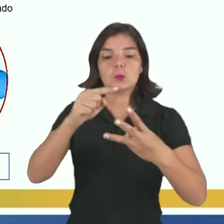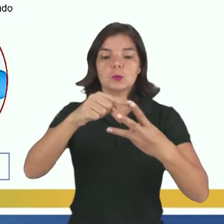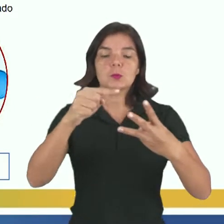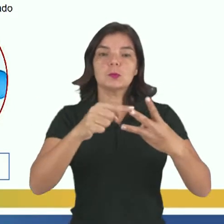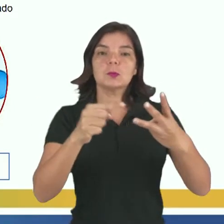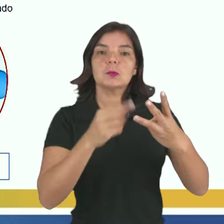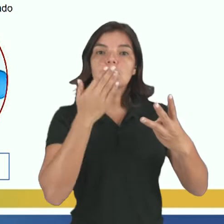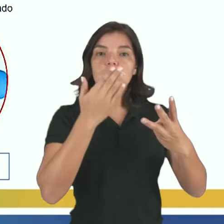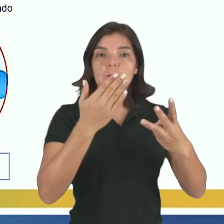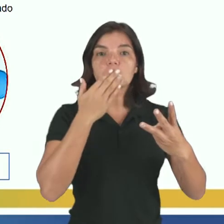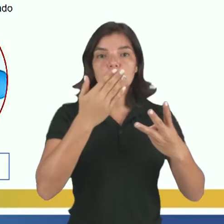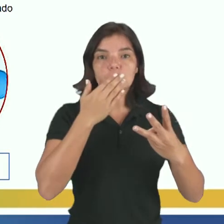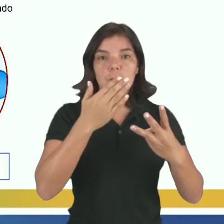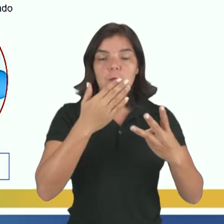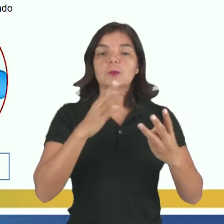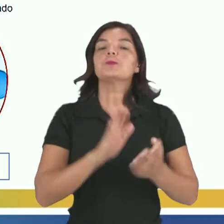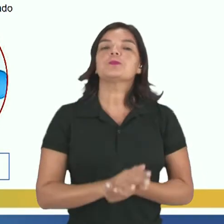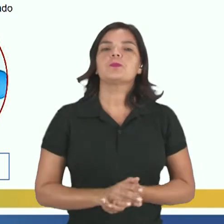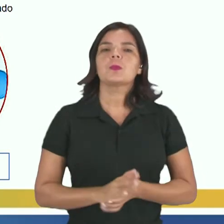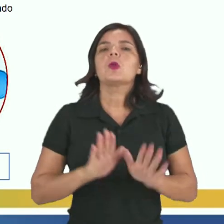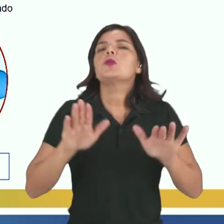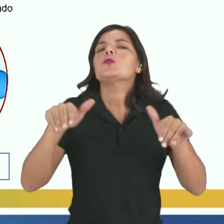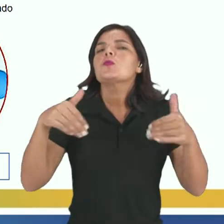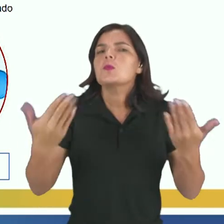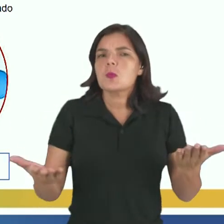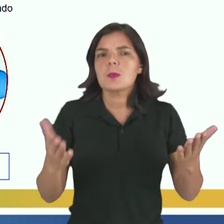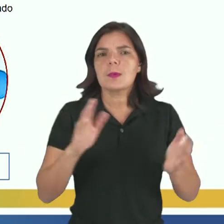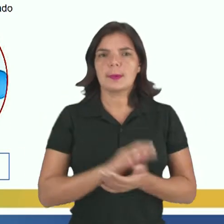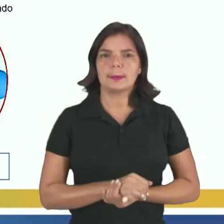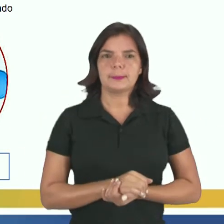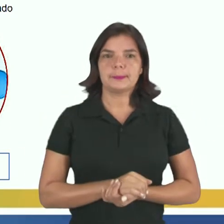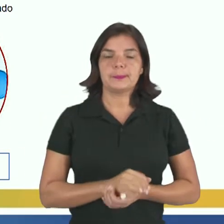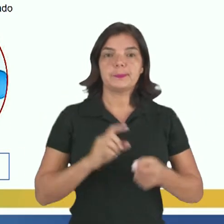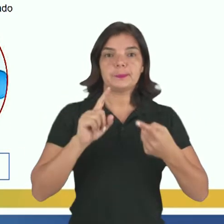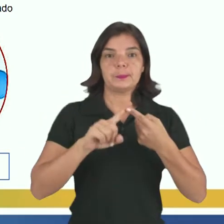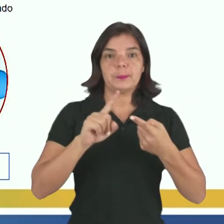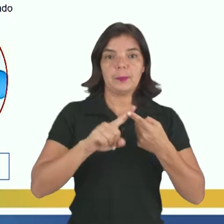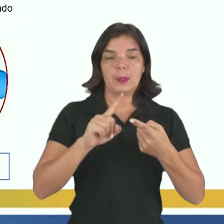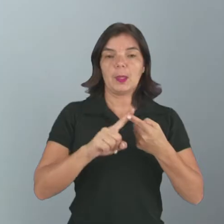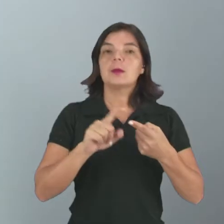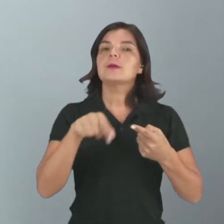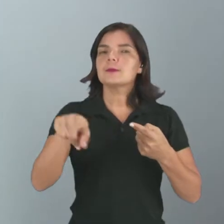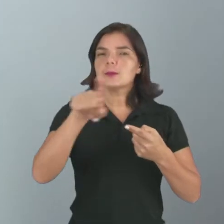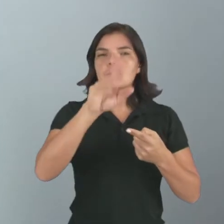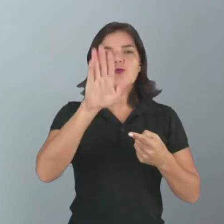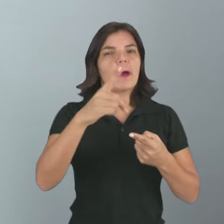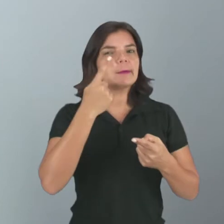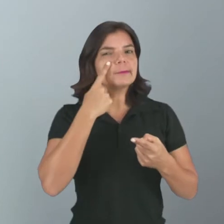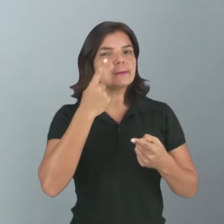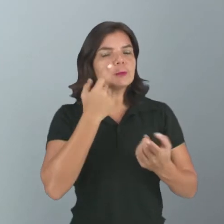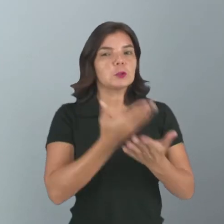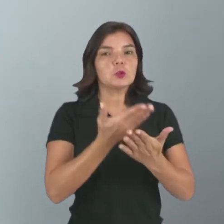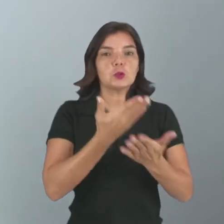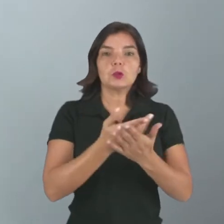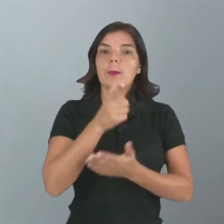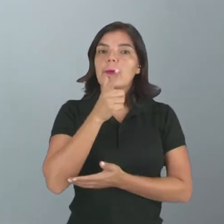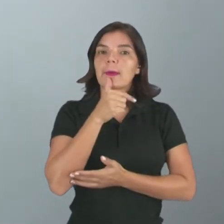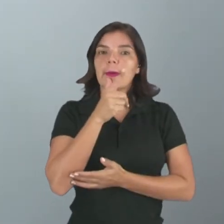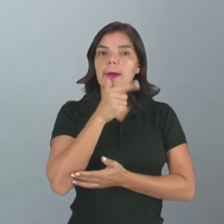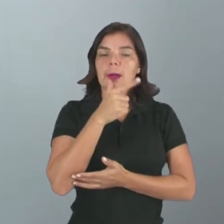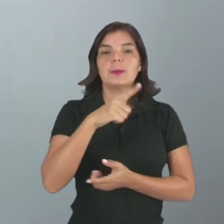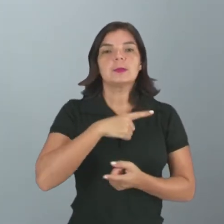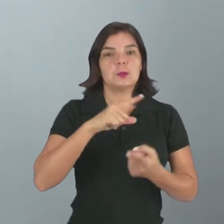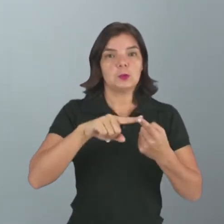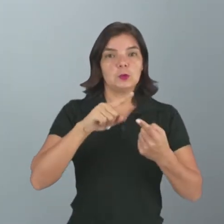tipos de estados físicos no mínimo. E que estados físicos são esses? Lá os estados que vocês já viram quando estudaram sobre a água. A gente